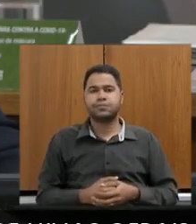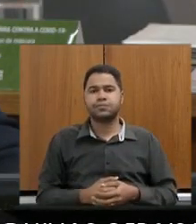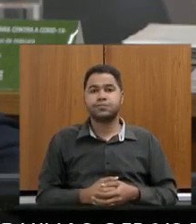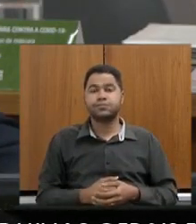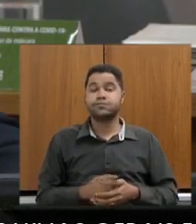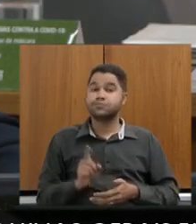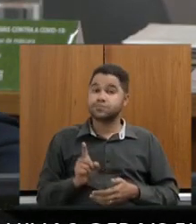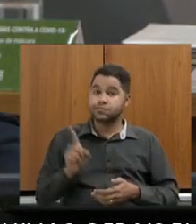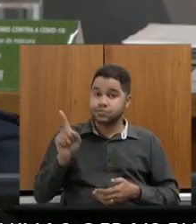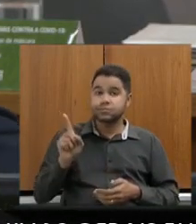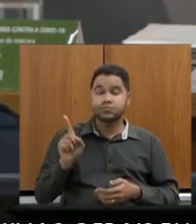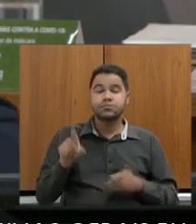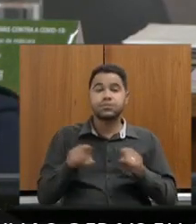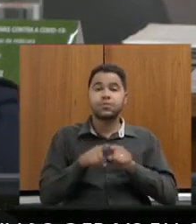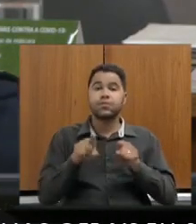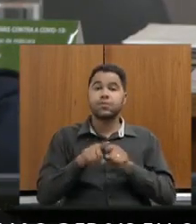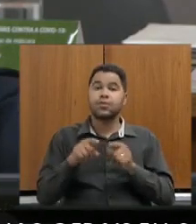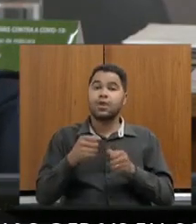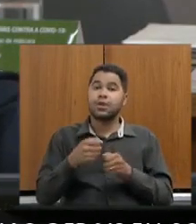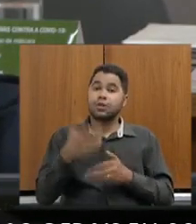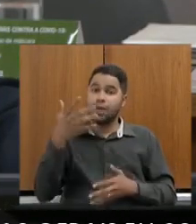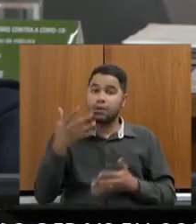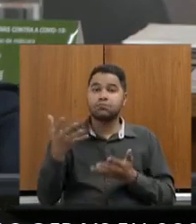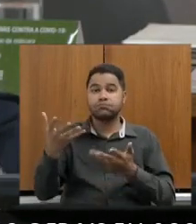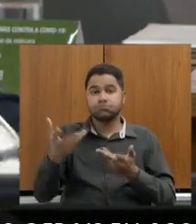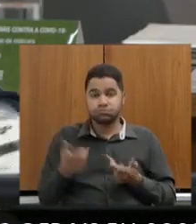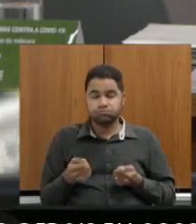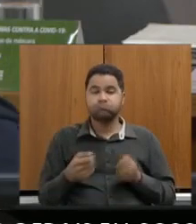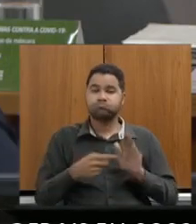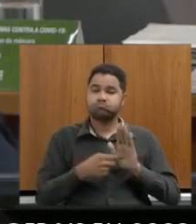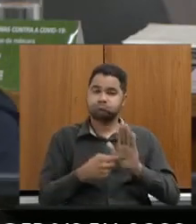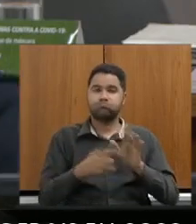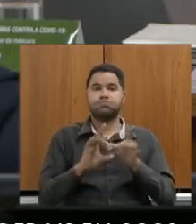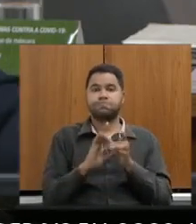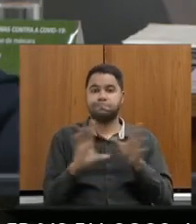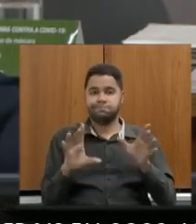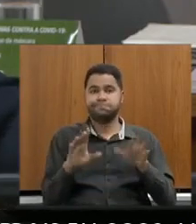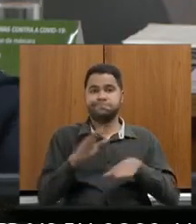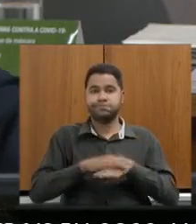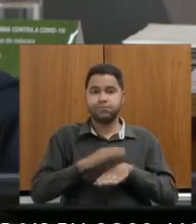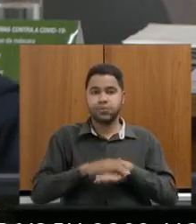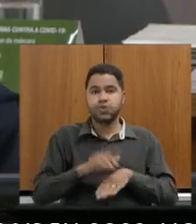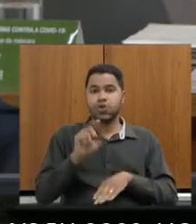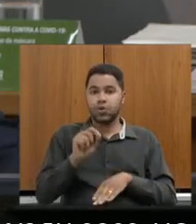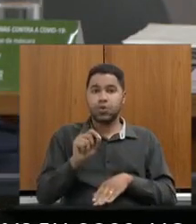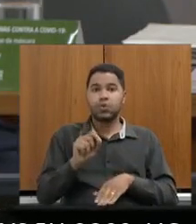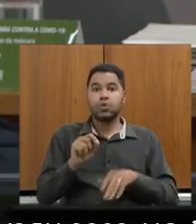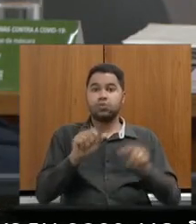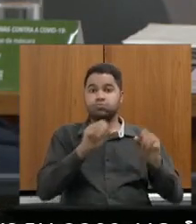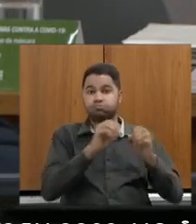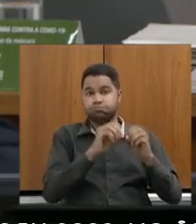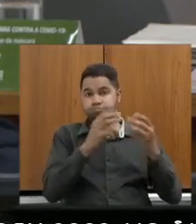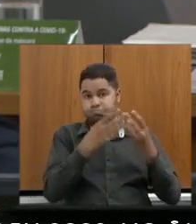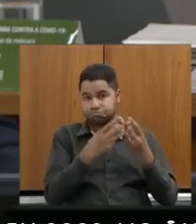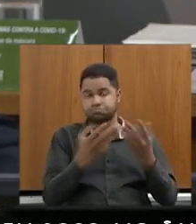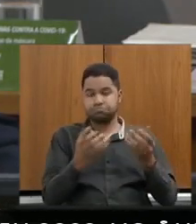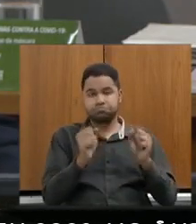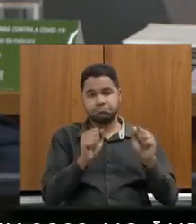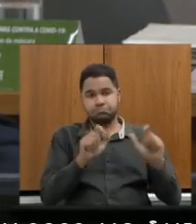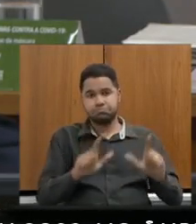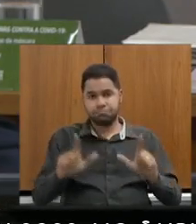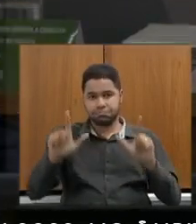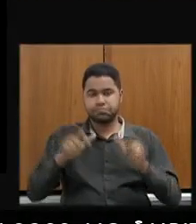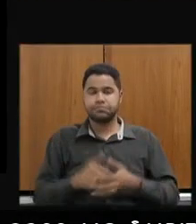e Aqui nós temos uma um dados né de atendimentos que vão ficar disponíveis também através dos slides pode